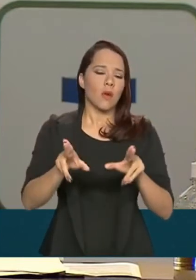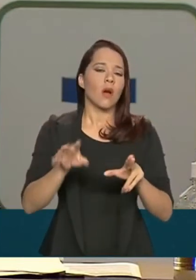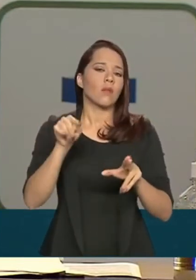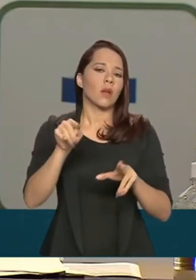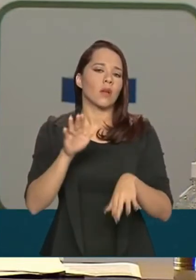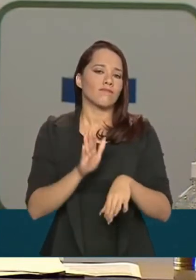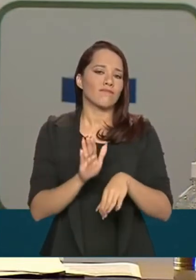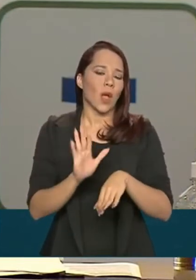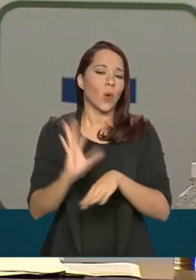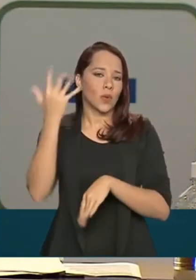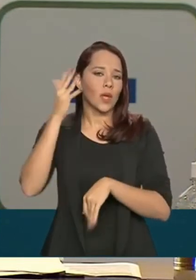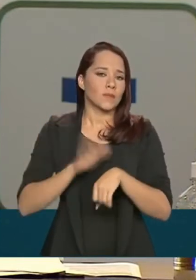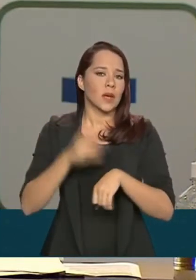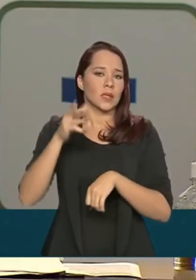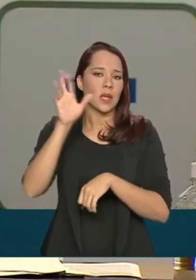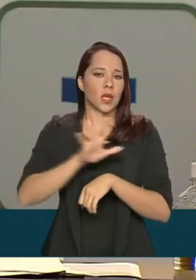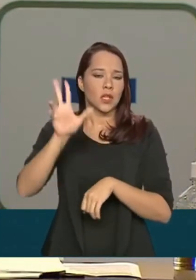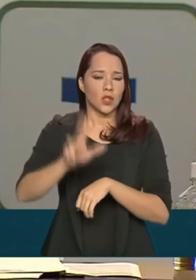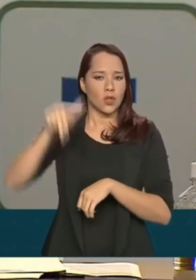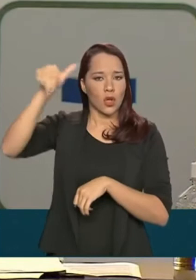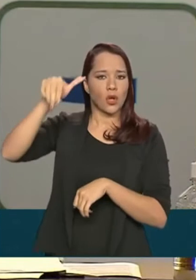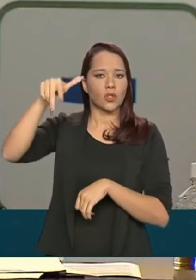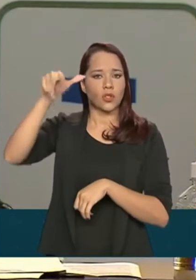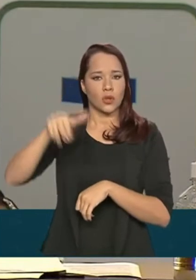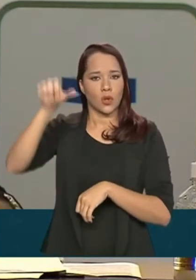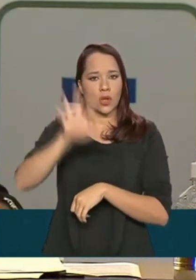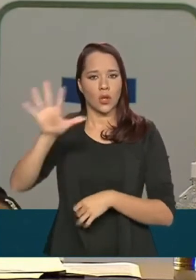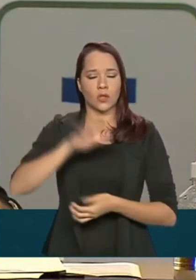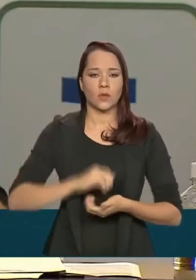mais predominante na região norte e na região nordeste.